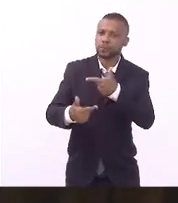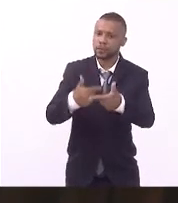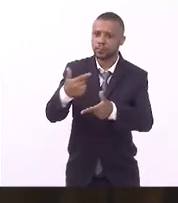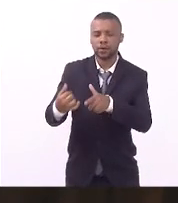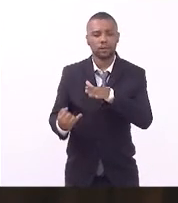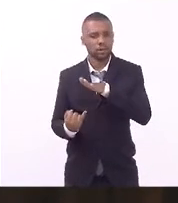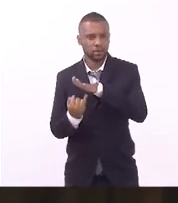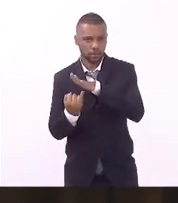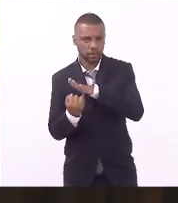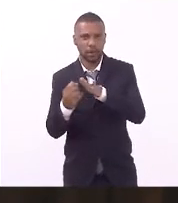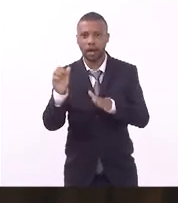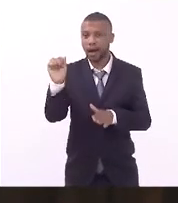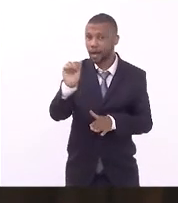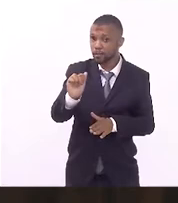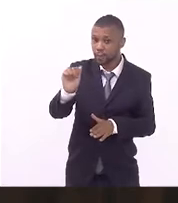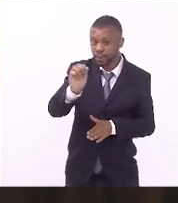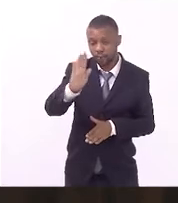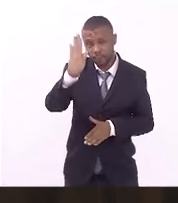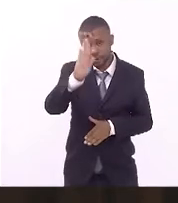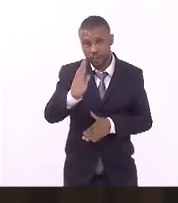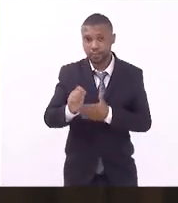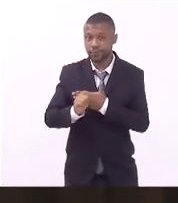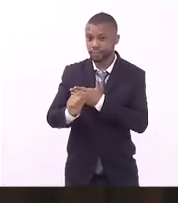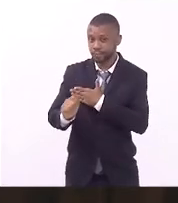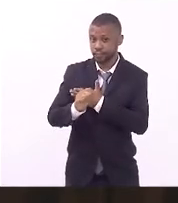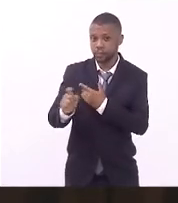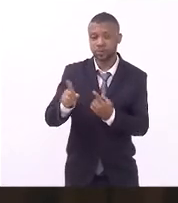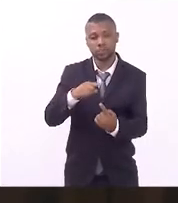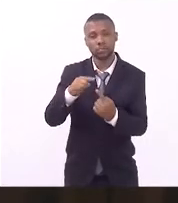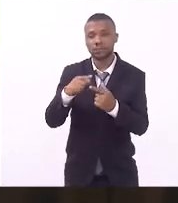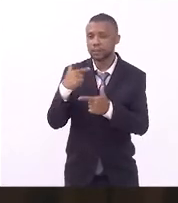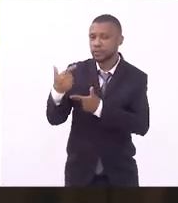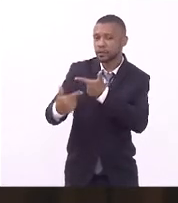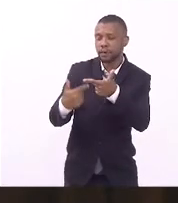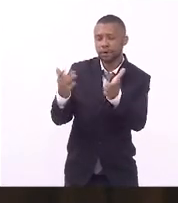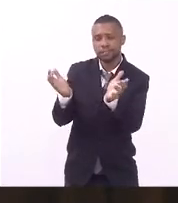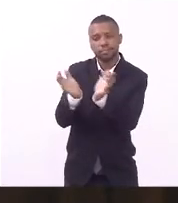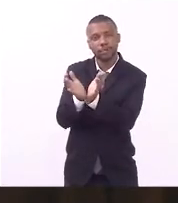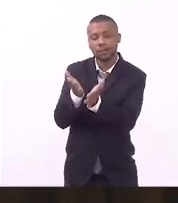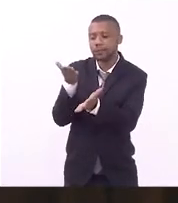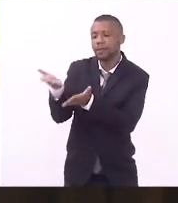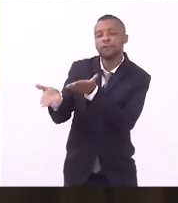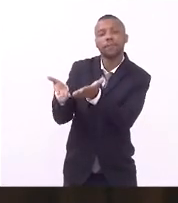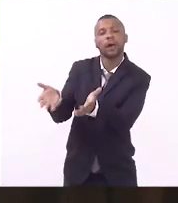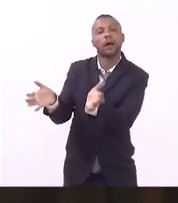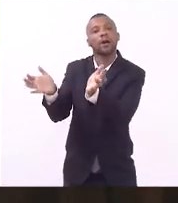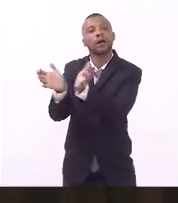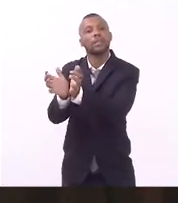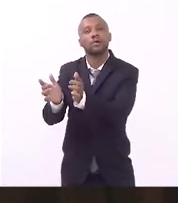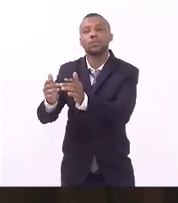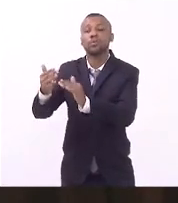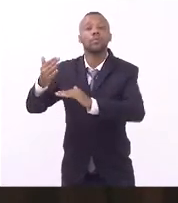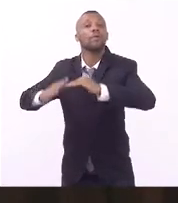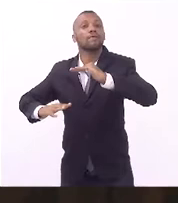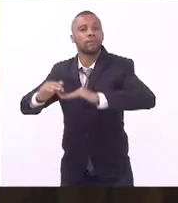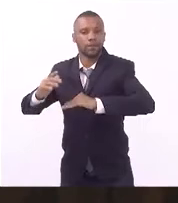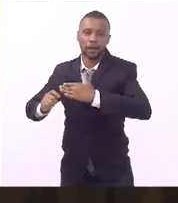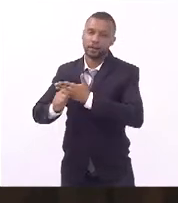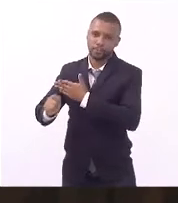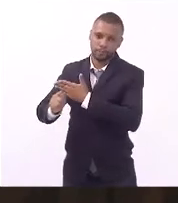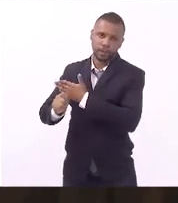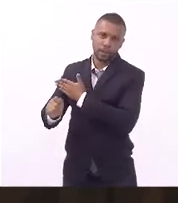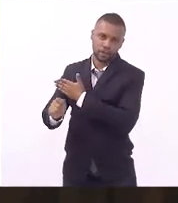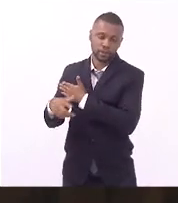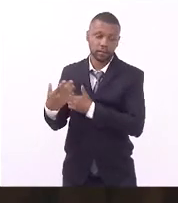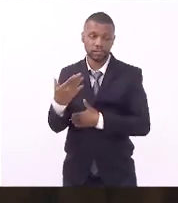institucional da Associação de servir à classe jornalística e ao povo brasileiro. Pessoalmente, Paulo Jerônimo emprestou